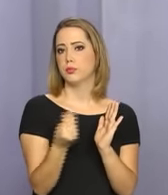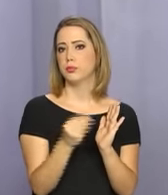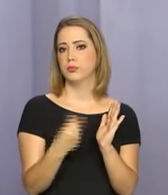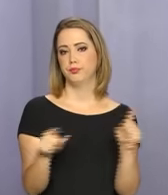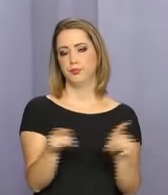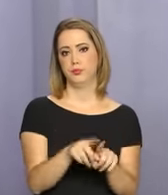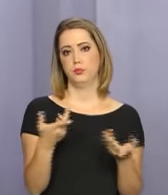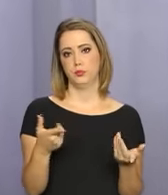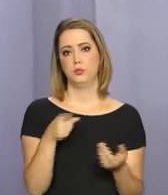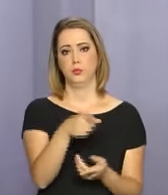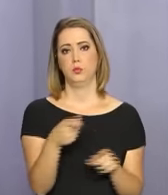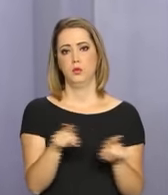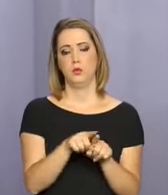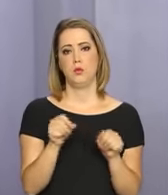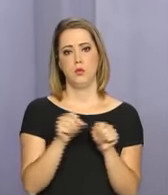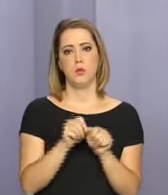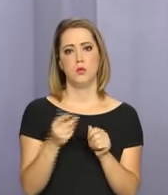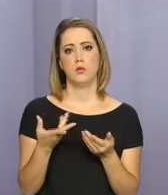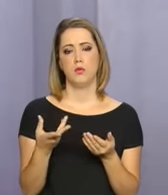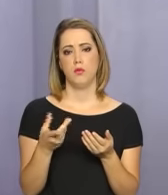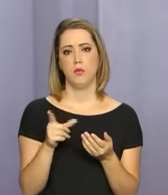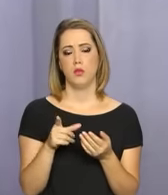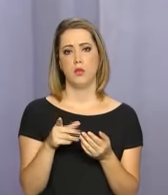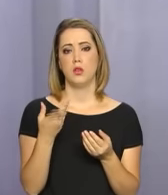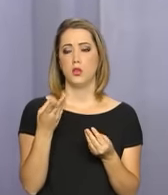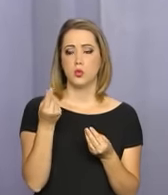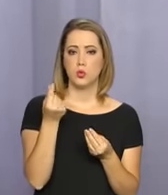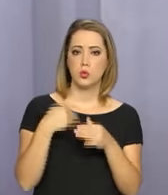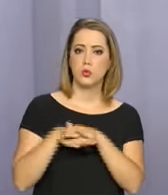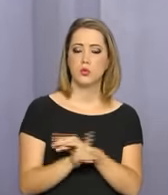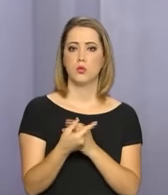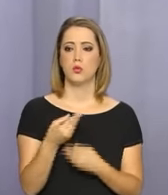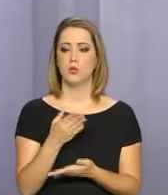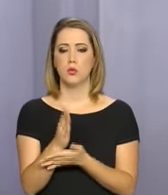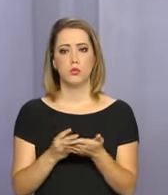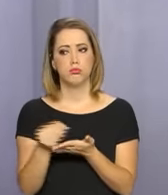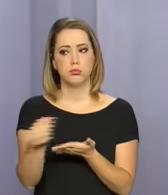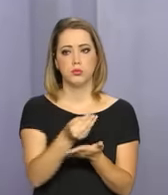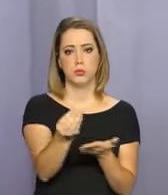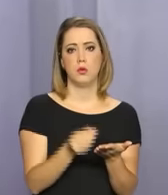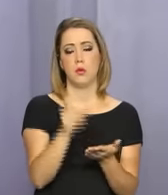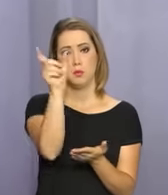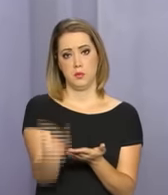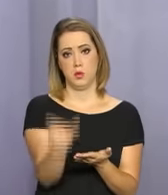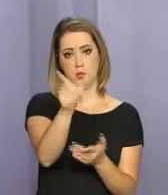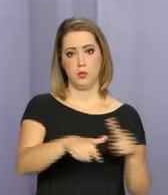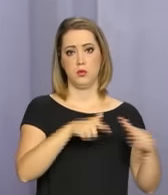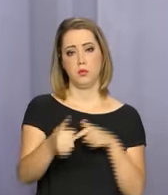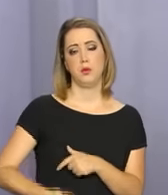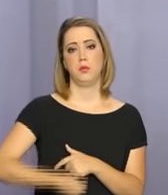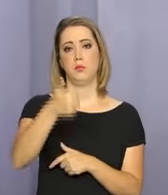públicos né e isso faz uma um ganho para o fundo e ele vai distribuir então parte disso para os trabalhadores que melhora a